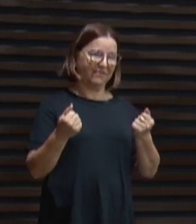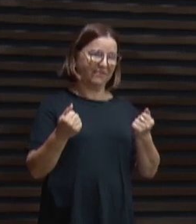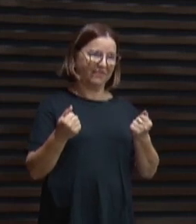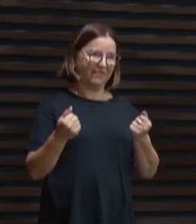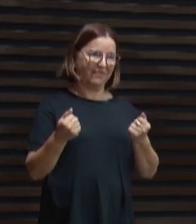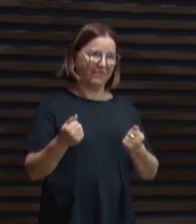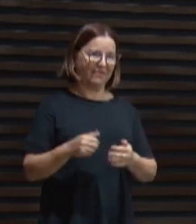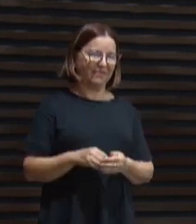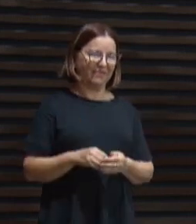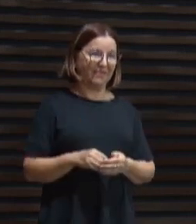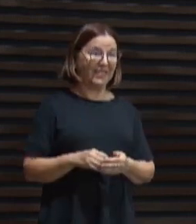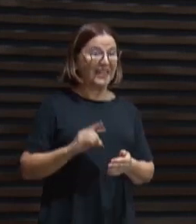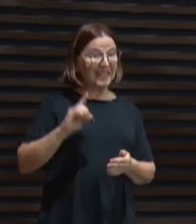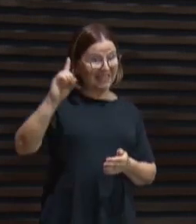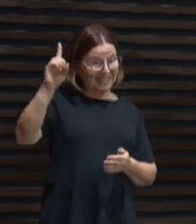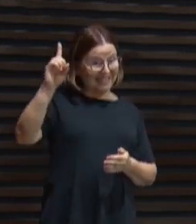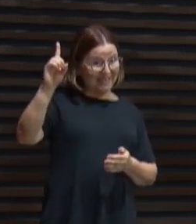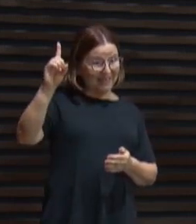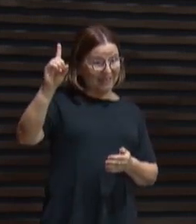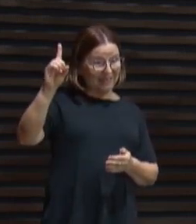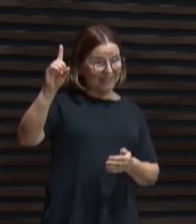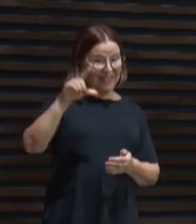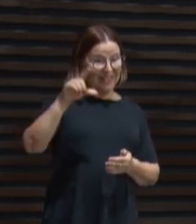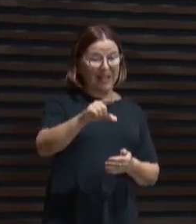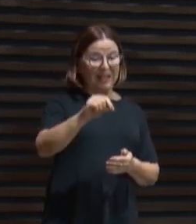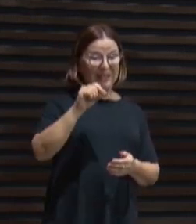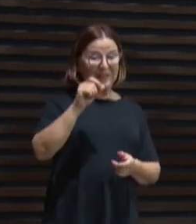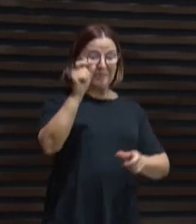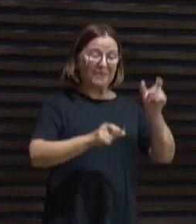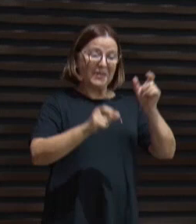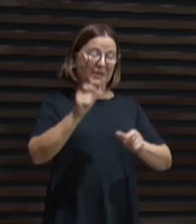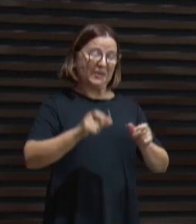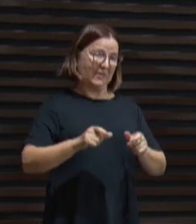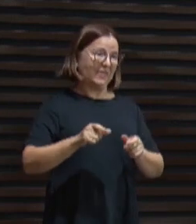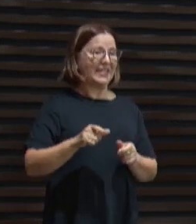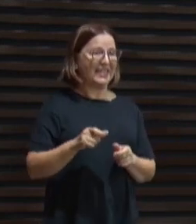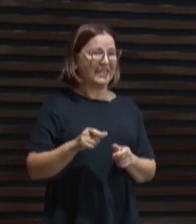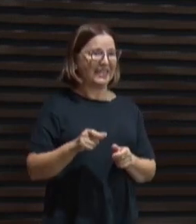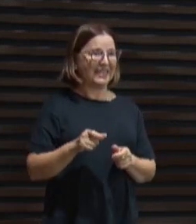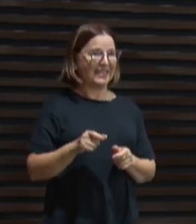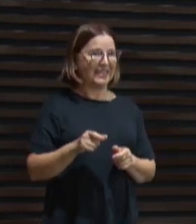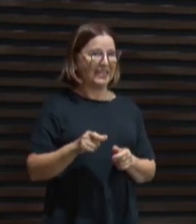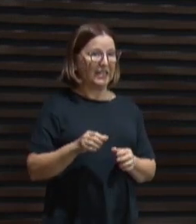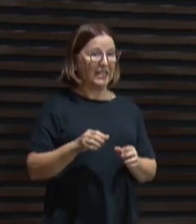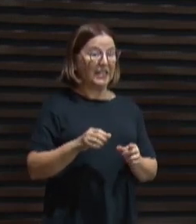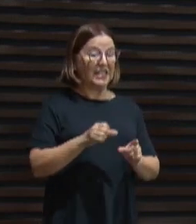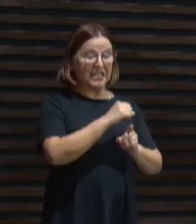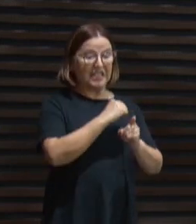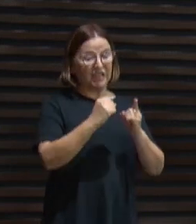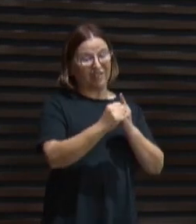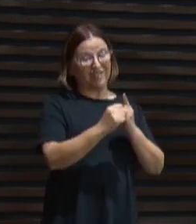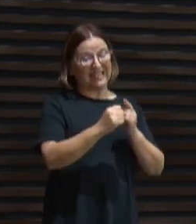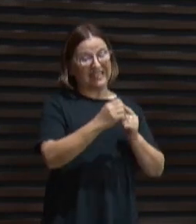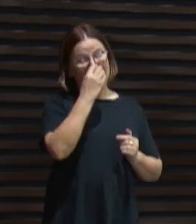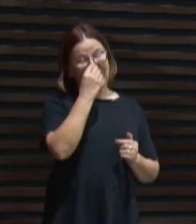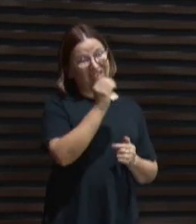Não é óbvio que Deus deliberadamente escolheu homens e mulheres que a sociedade despreza,